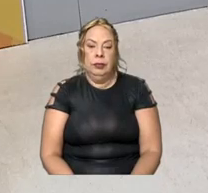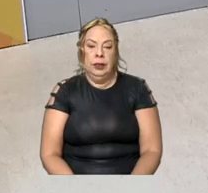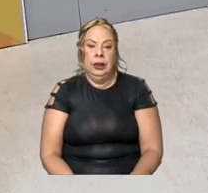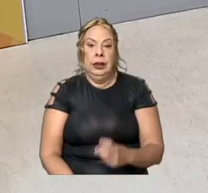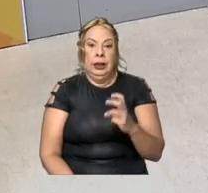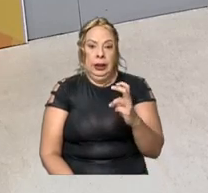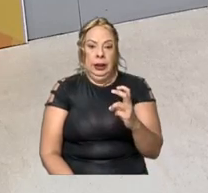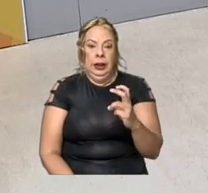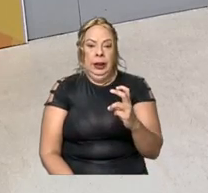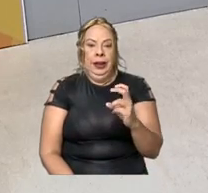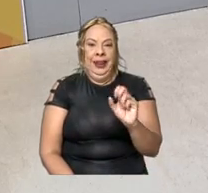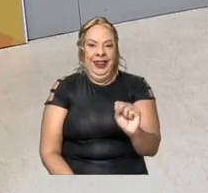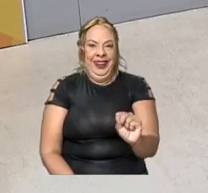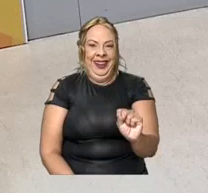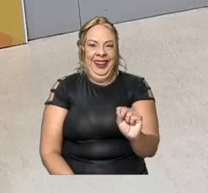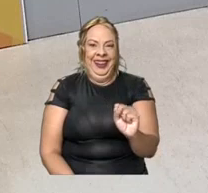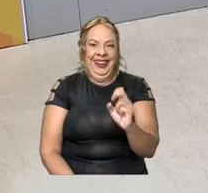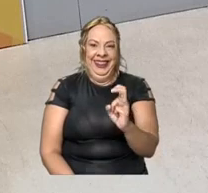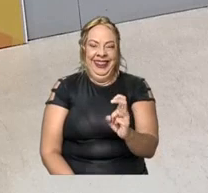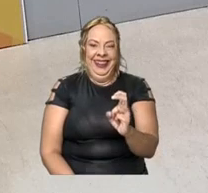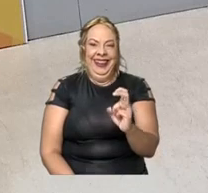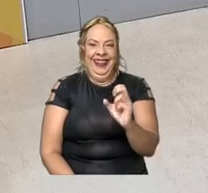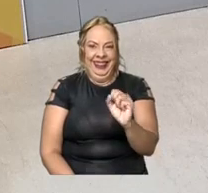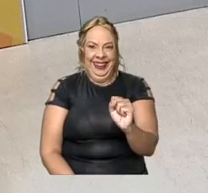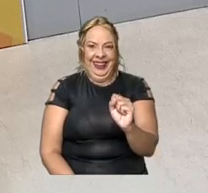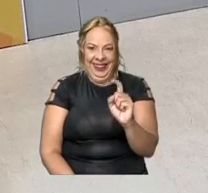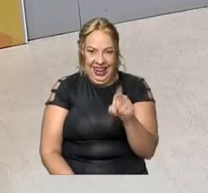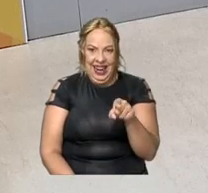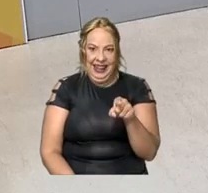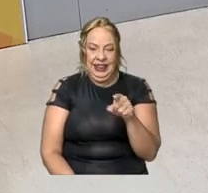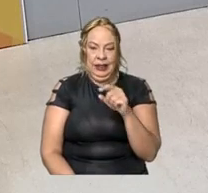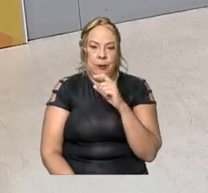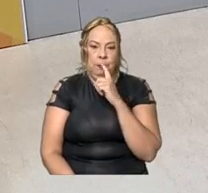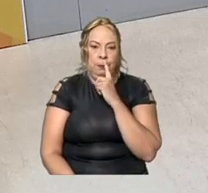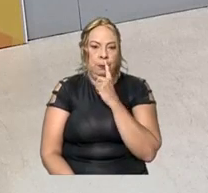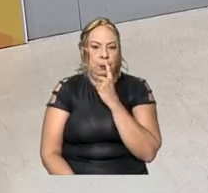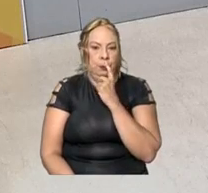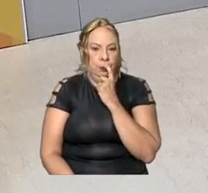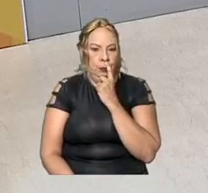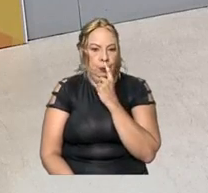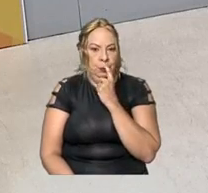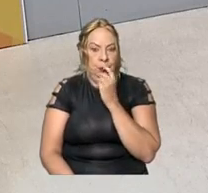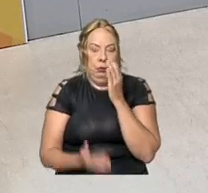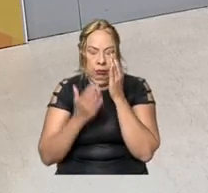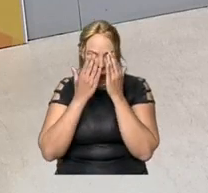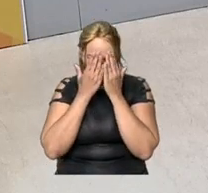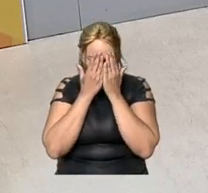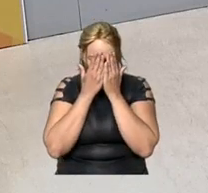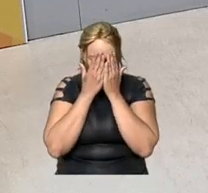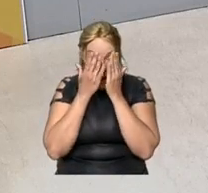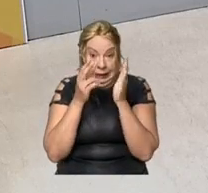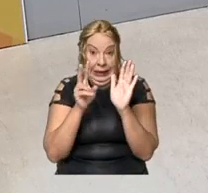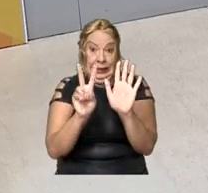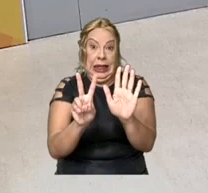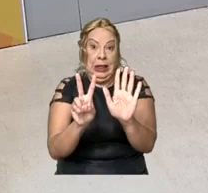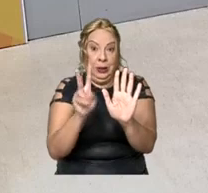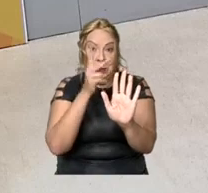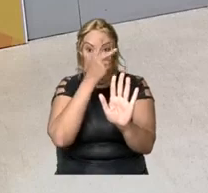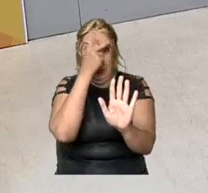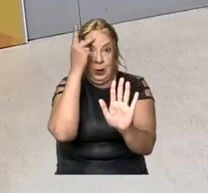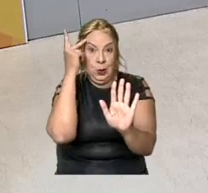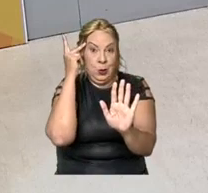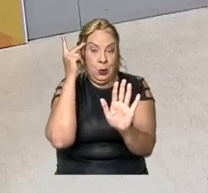decisiva ou não? 58, decide, 58. 7 títulos na